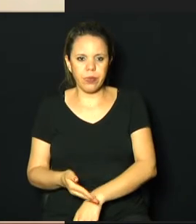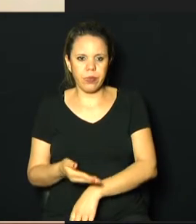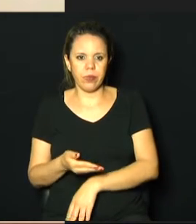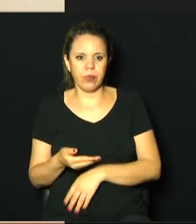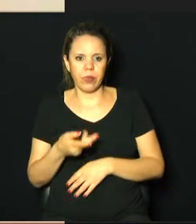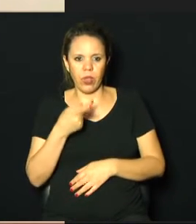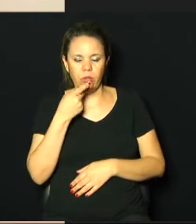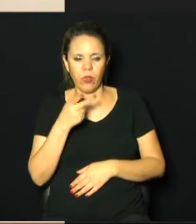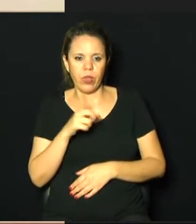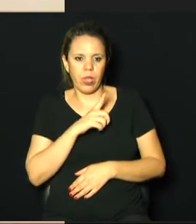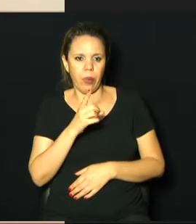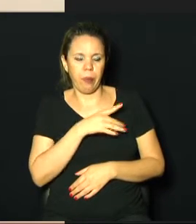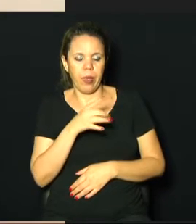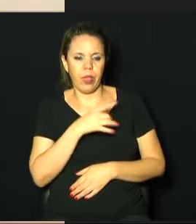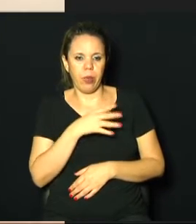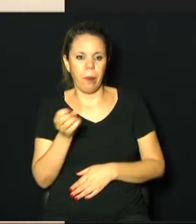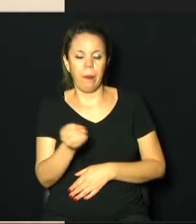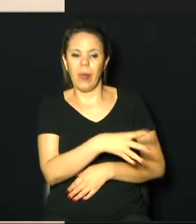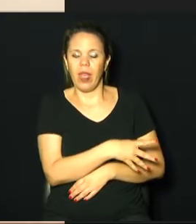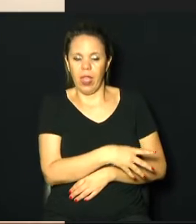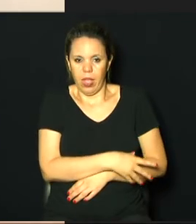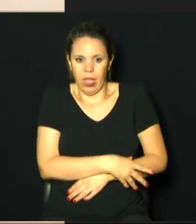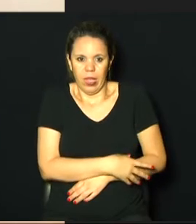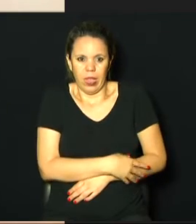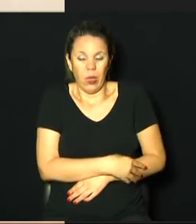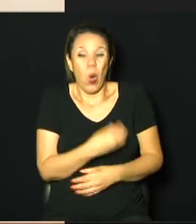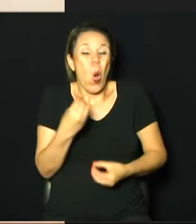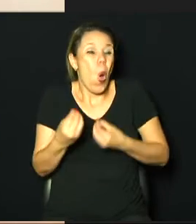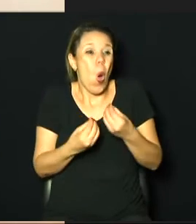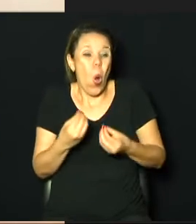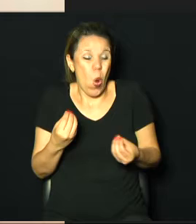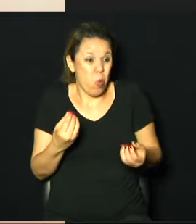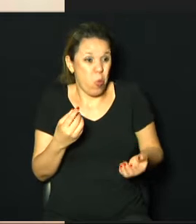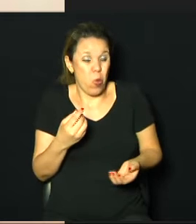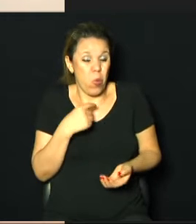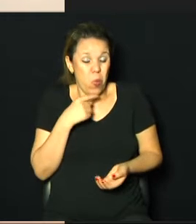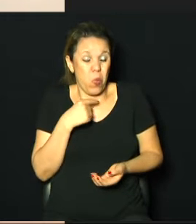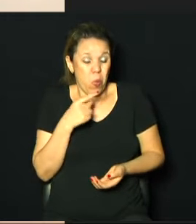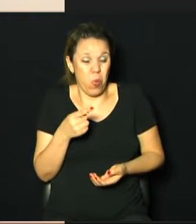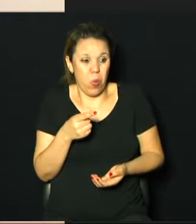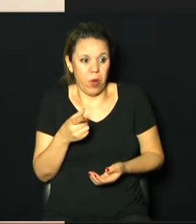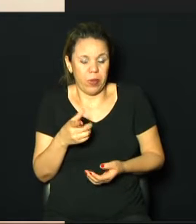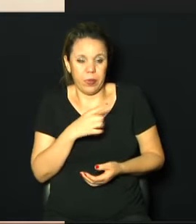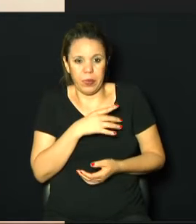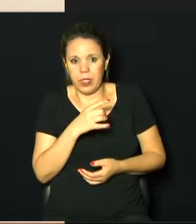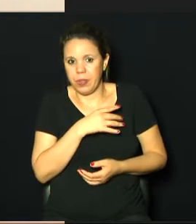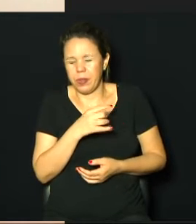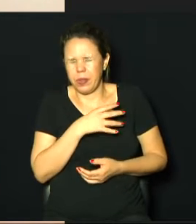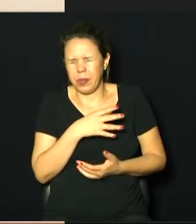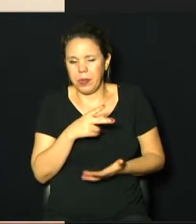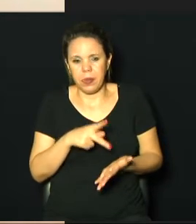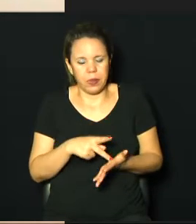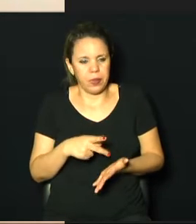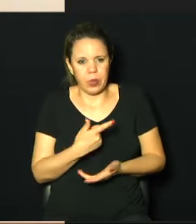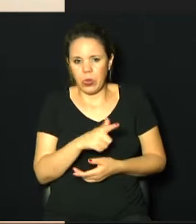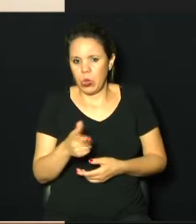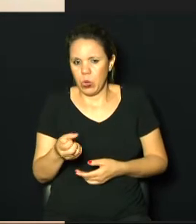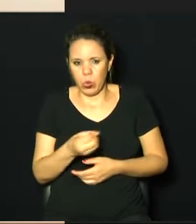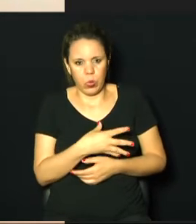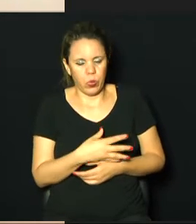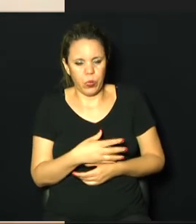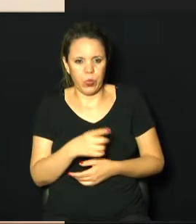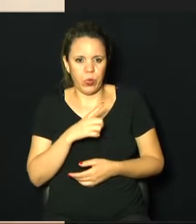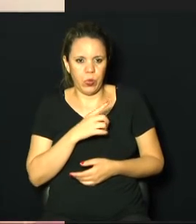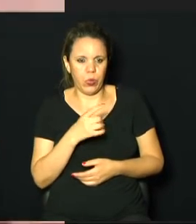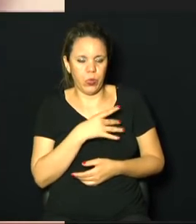novo... Por que a gente tem medo do novo? Porque dá um medo, como será? Nós temos o medo... Na verdade, a gente não tem medo do novo.